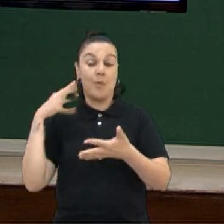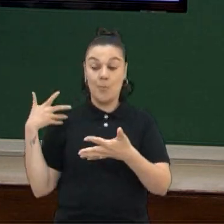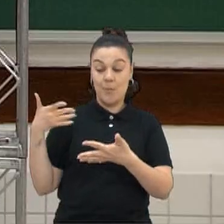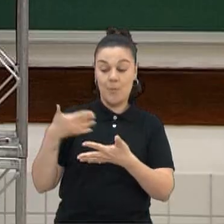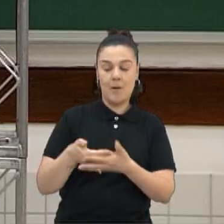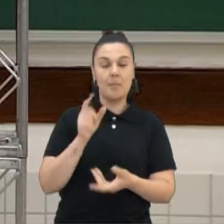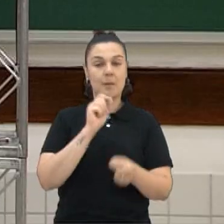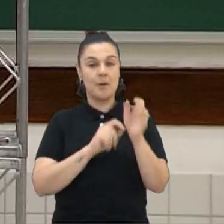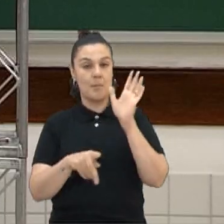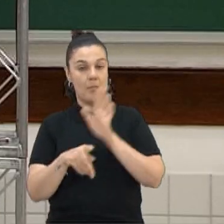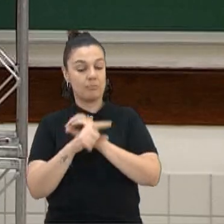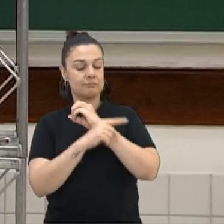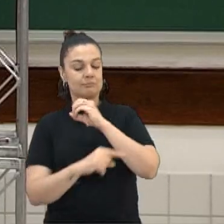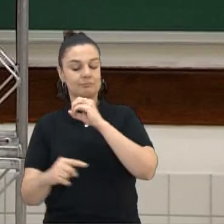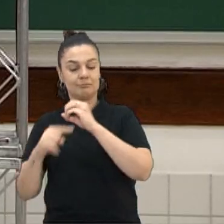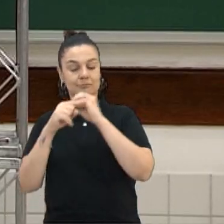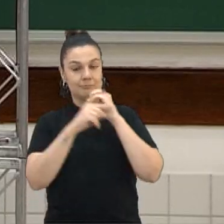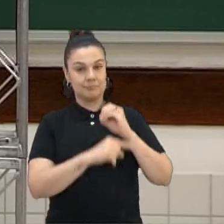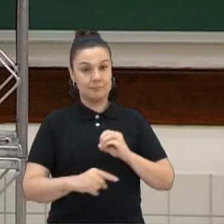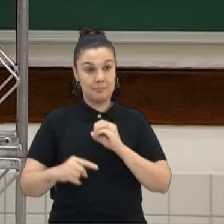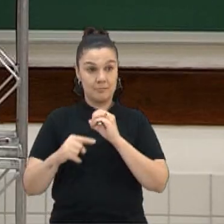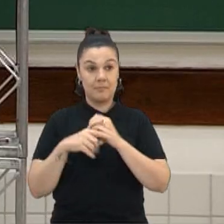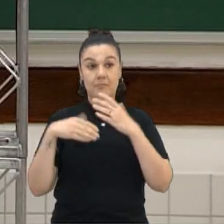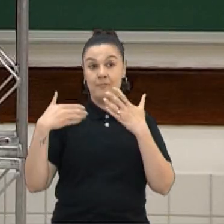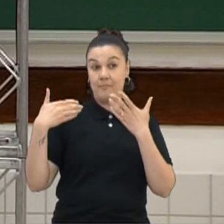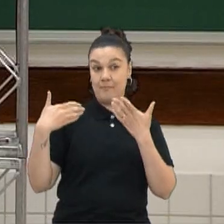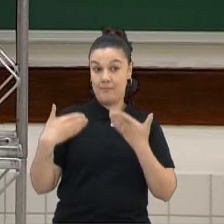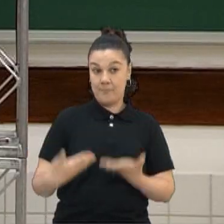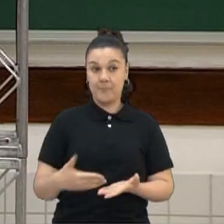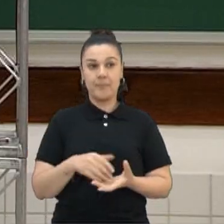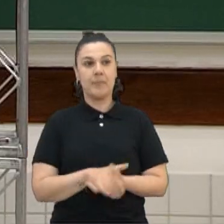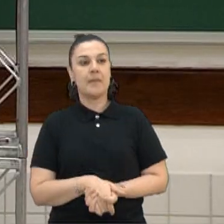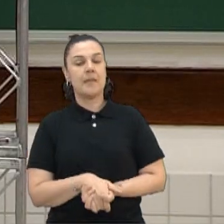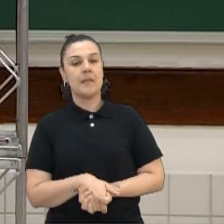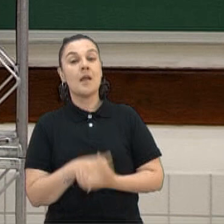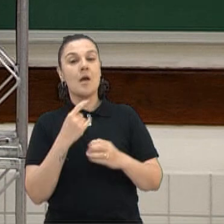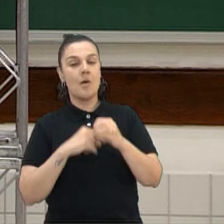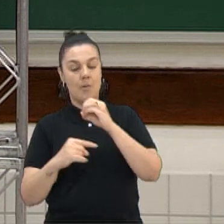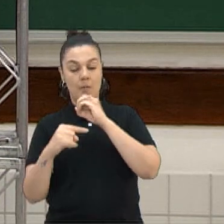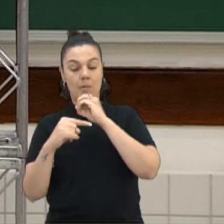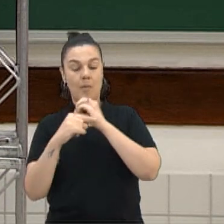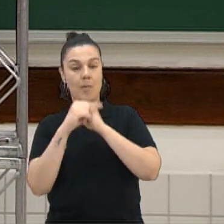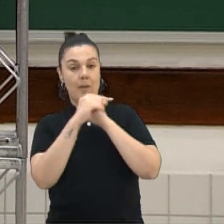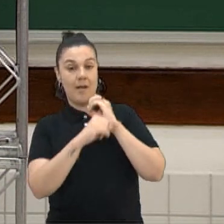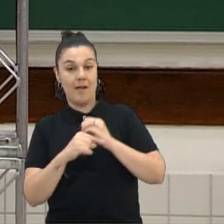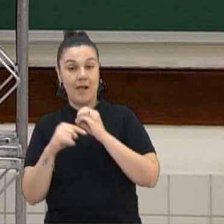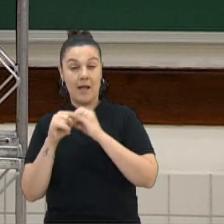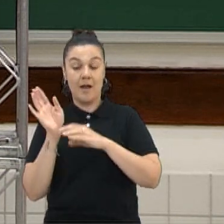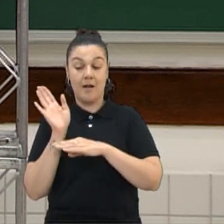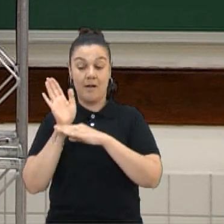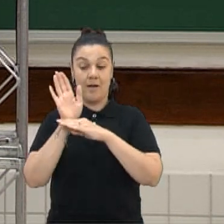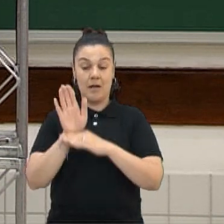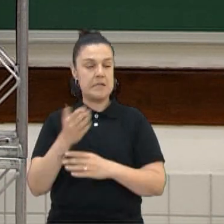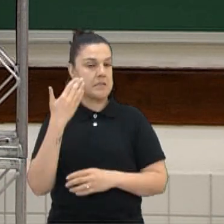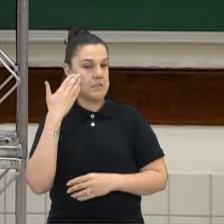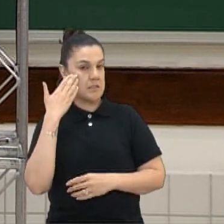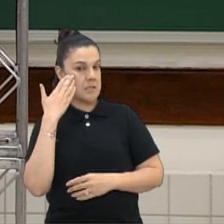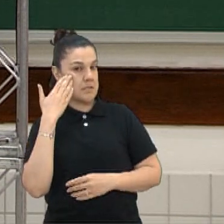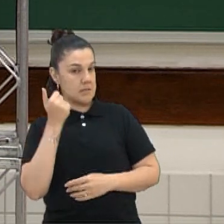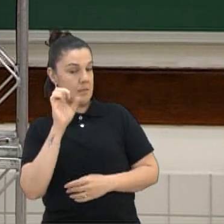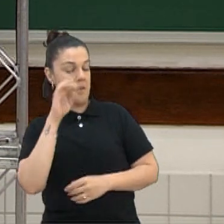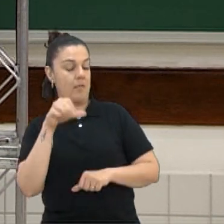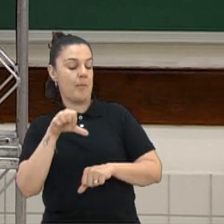relembrar a questão da eletronegatividade. Então, a eletronegatividade é um dos fatores que contribui para nós sabermos se a